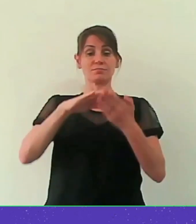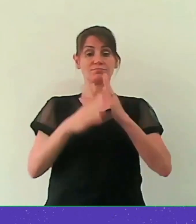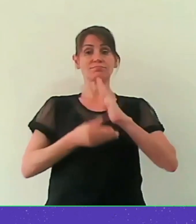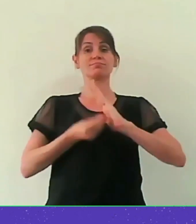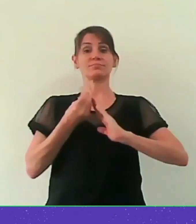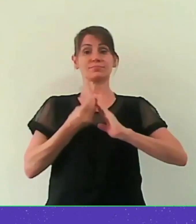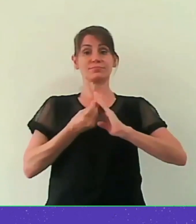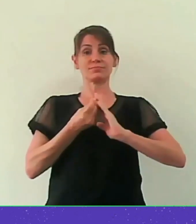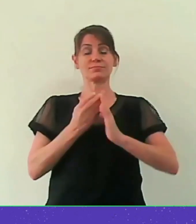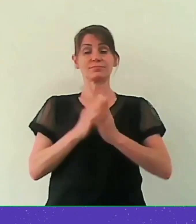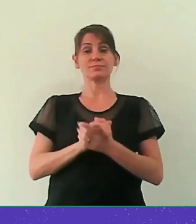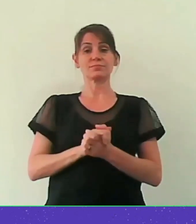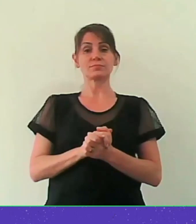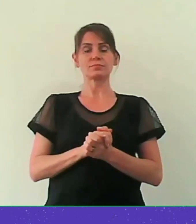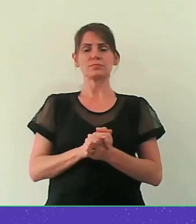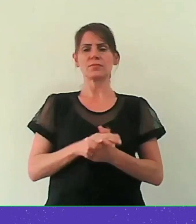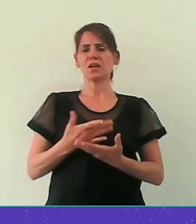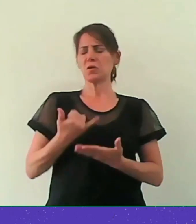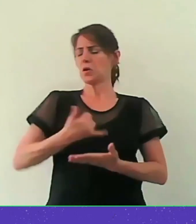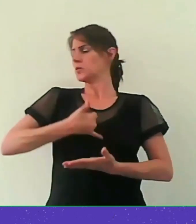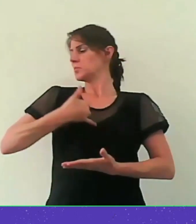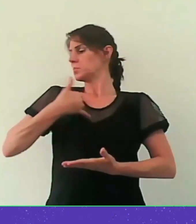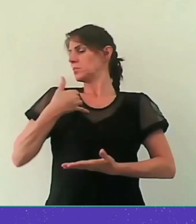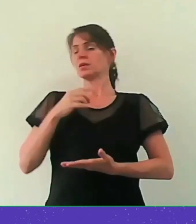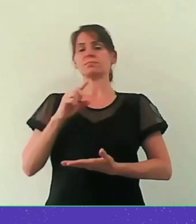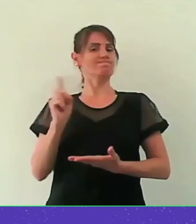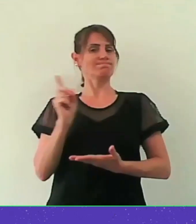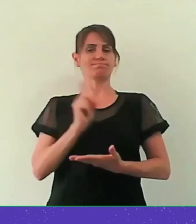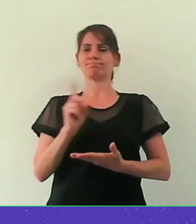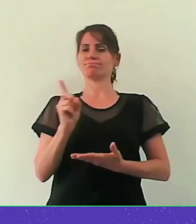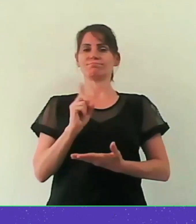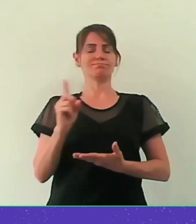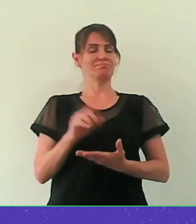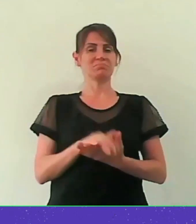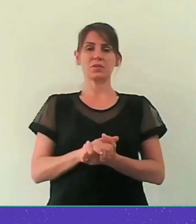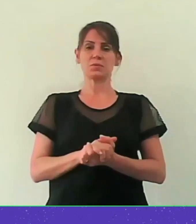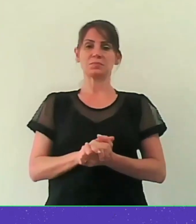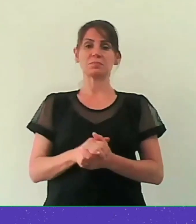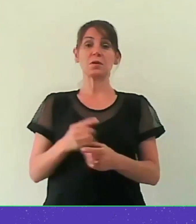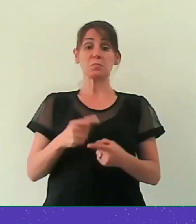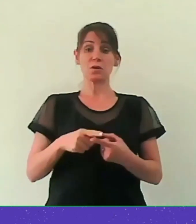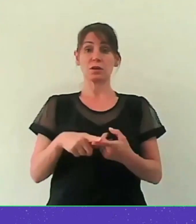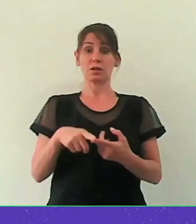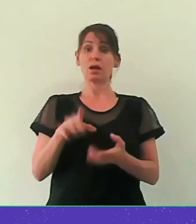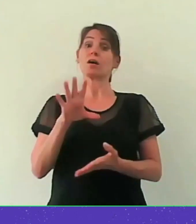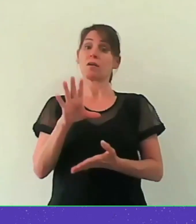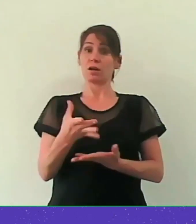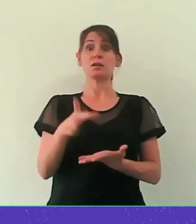Eu não digo isso por orgulho, eu digo isso porque de fato é.